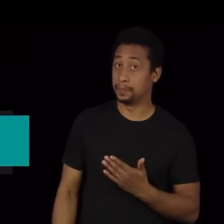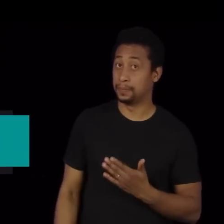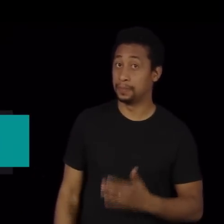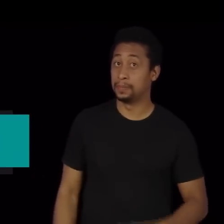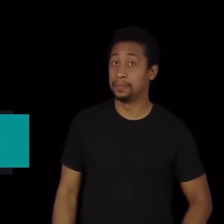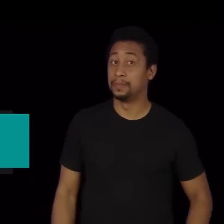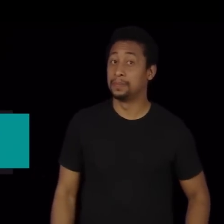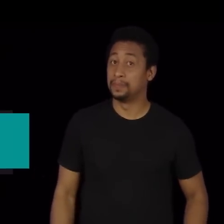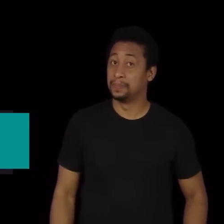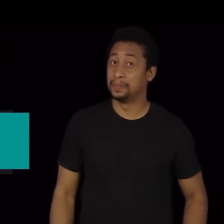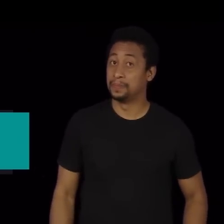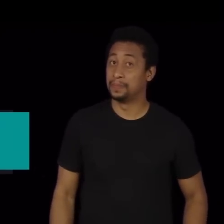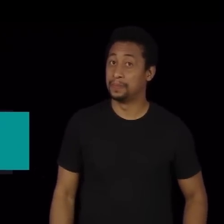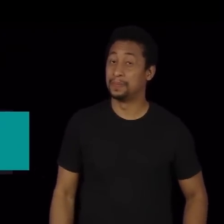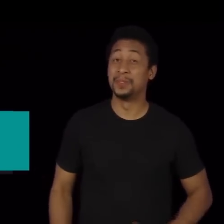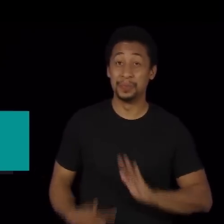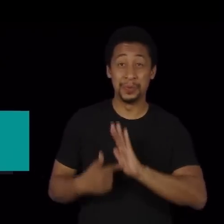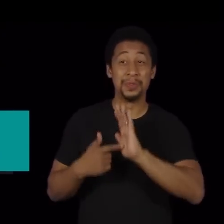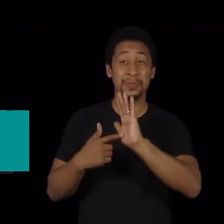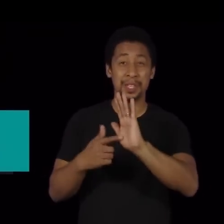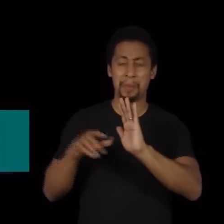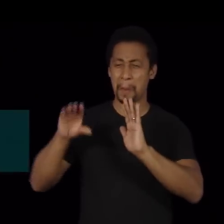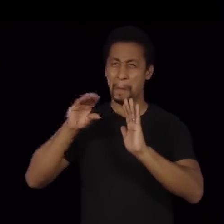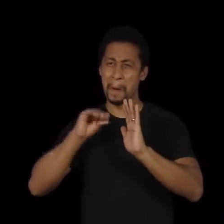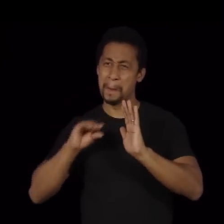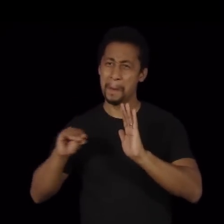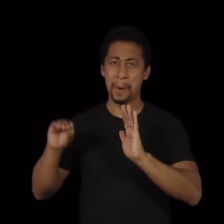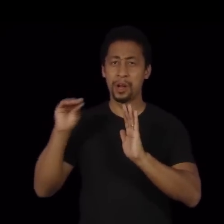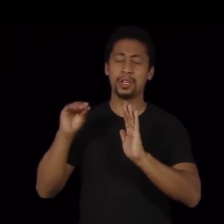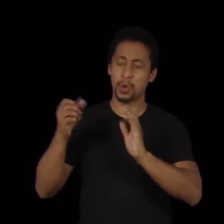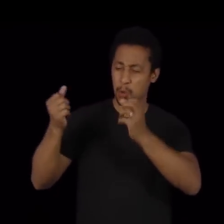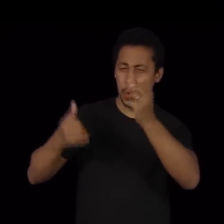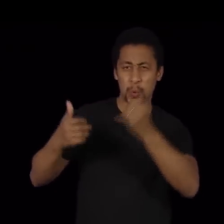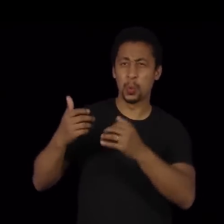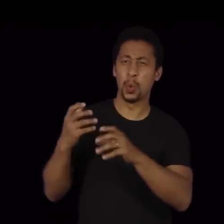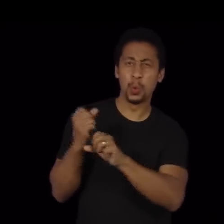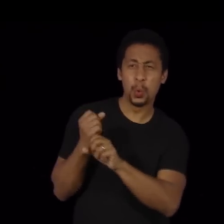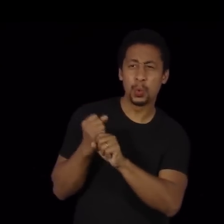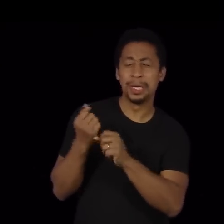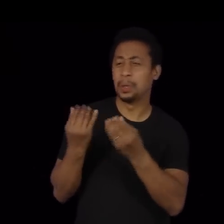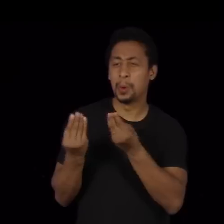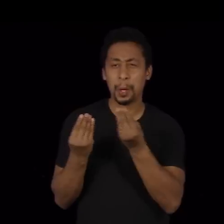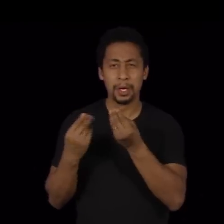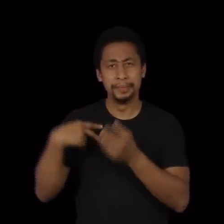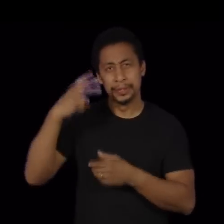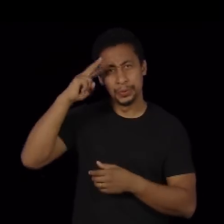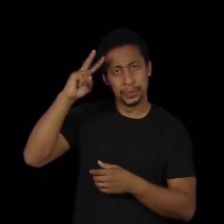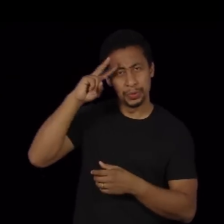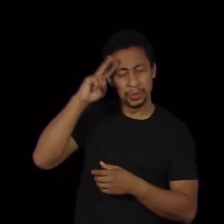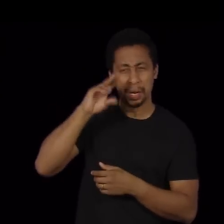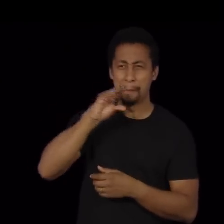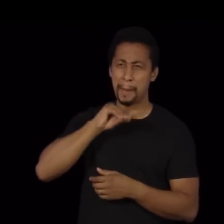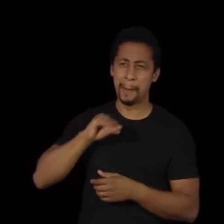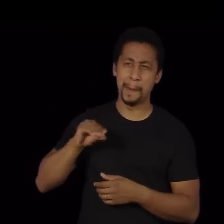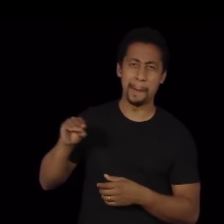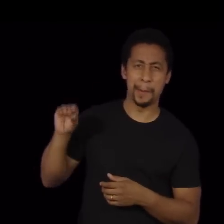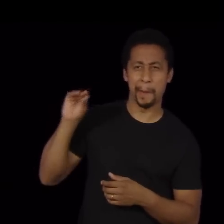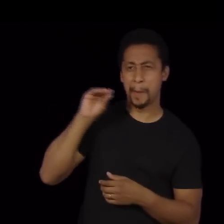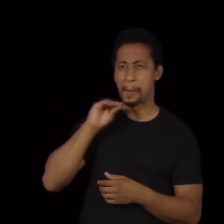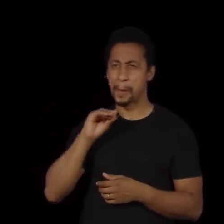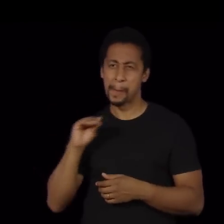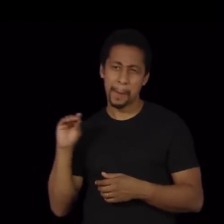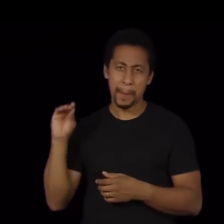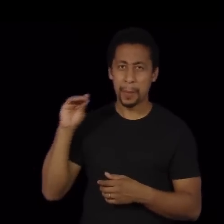precisasse contar. Seria isso, alguma coisa que ela precisasse contar. Coisa que de nada esta hora será orar com meu amor na mesmice a vida toda, praticamente muda. Se perguntar como,